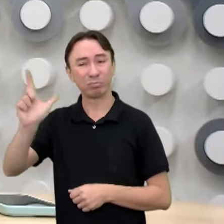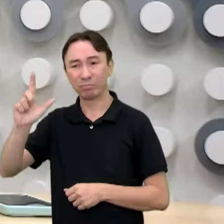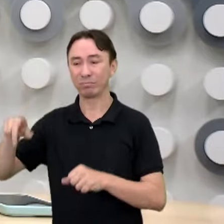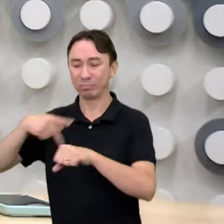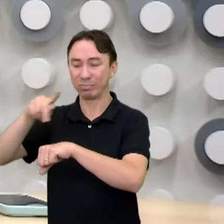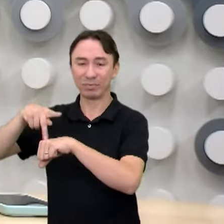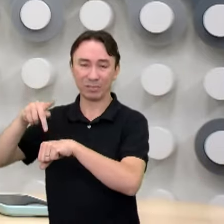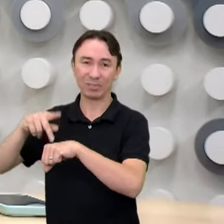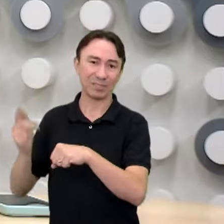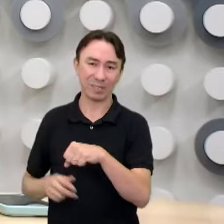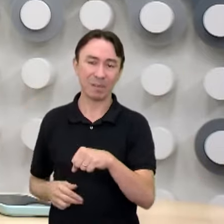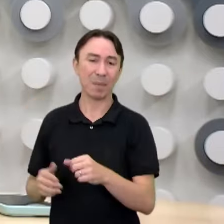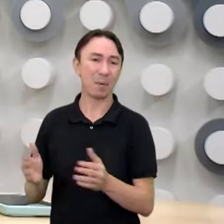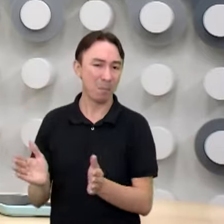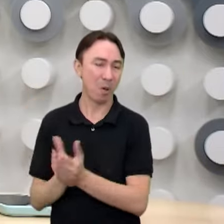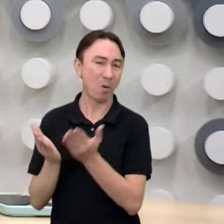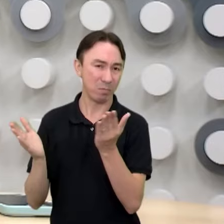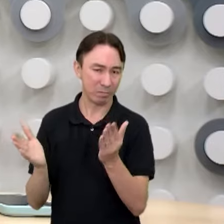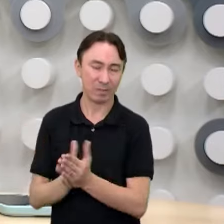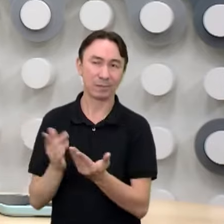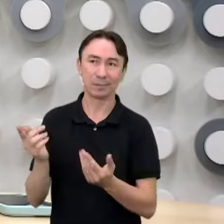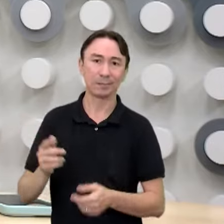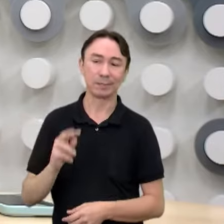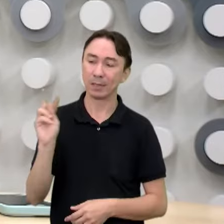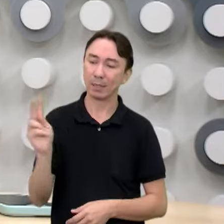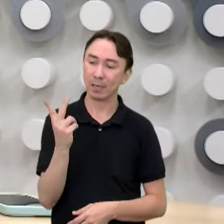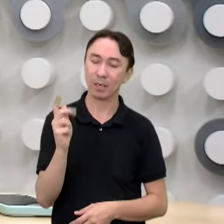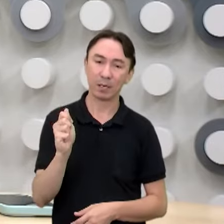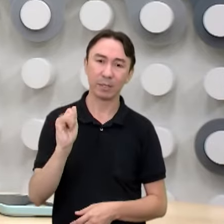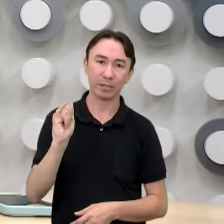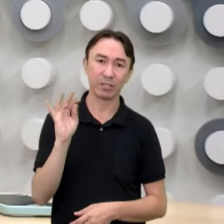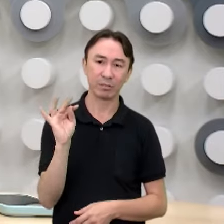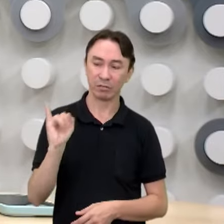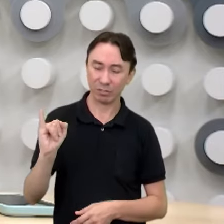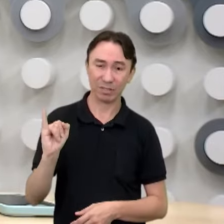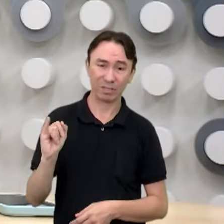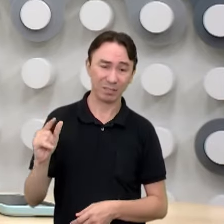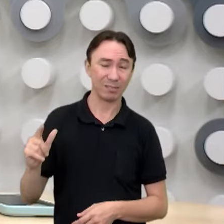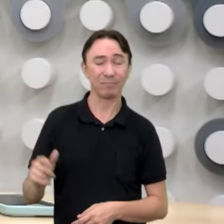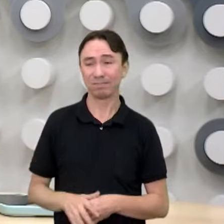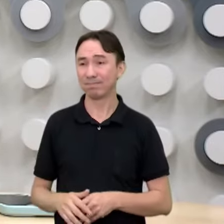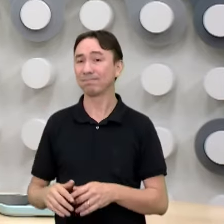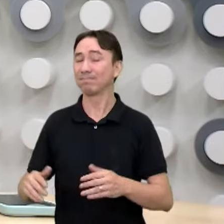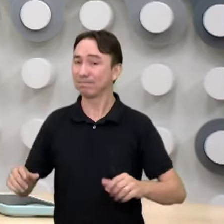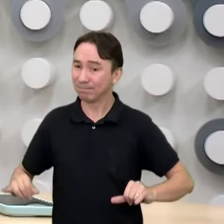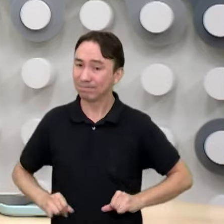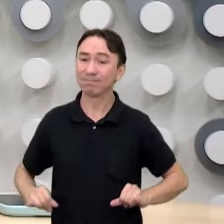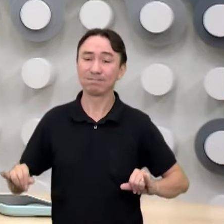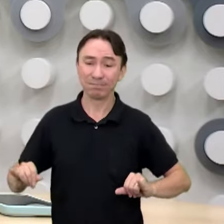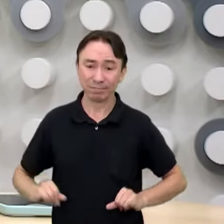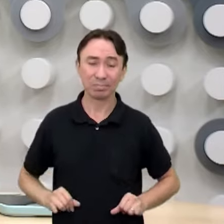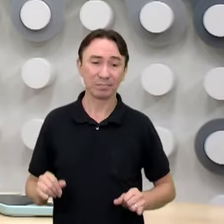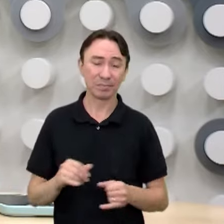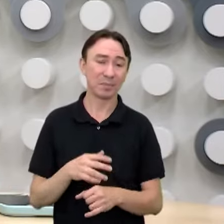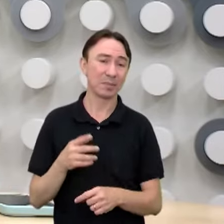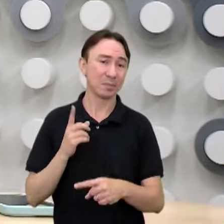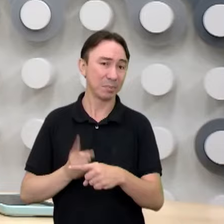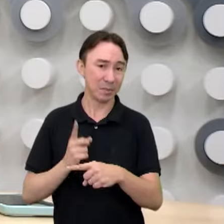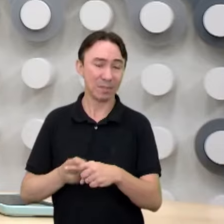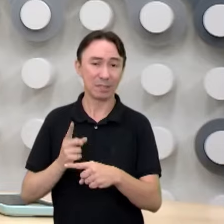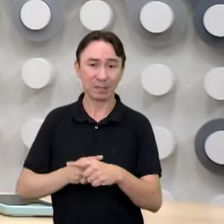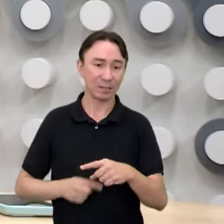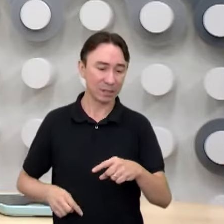tectonismo direto no seu território, porque ele está acima de placas tectônicas que se encontram e